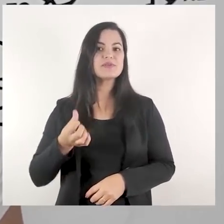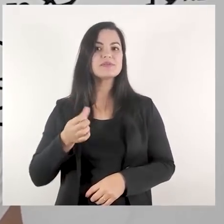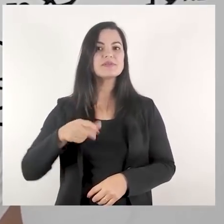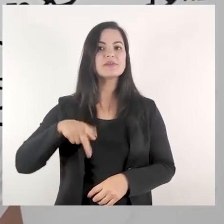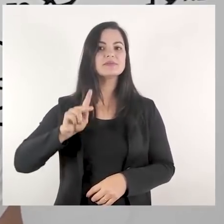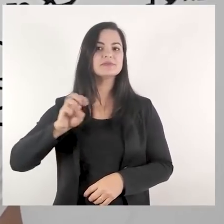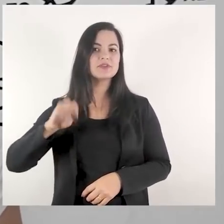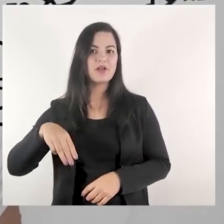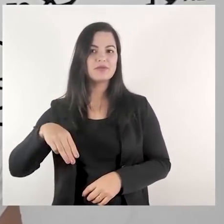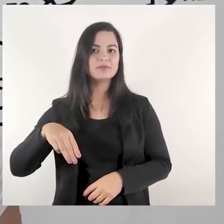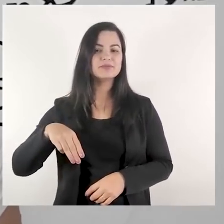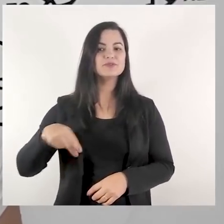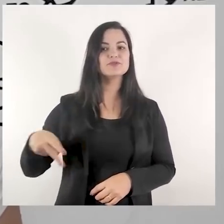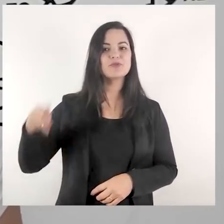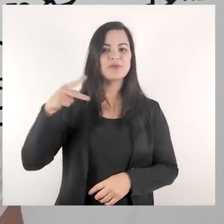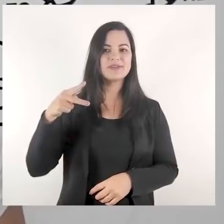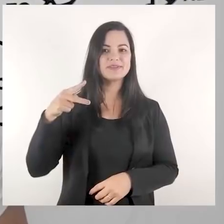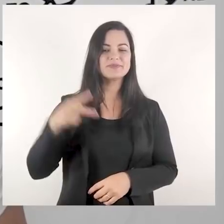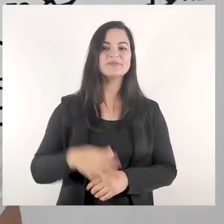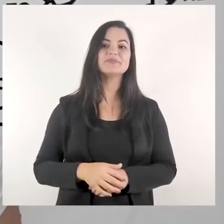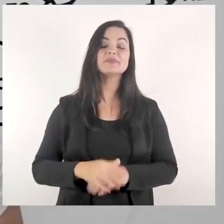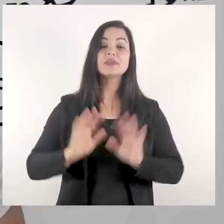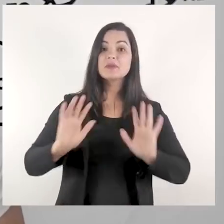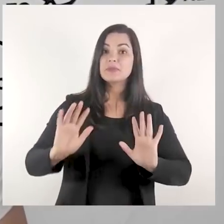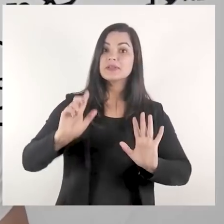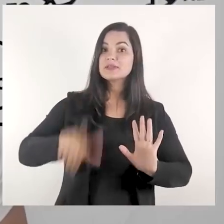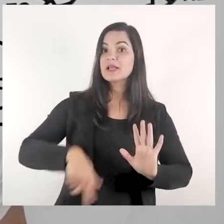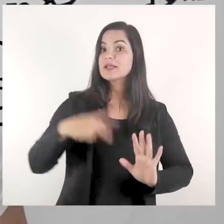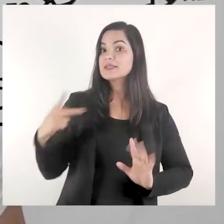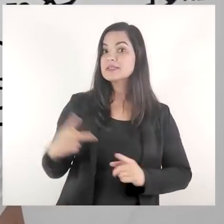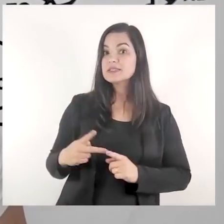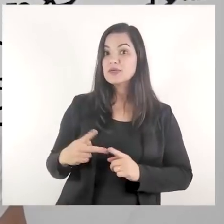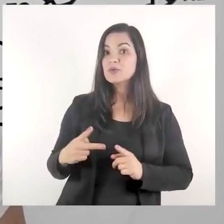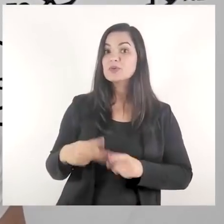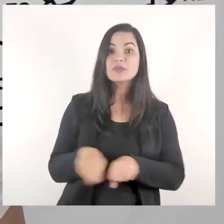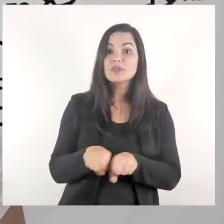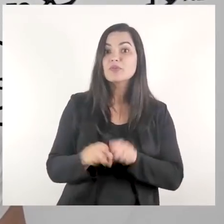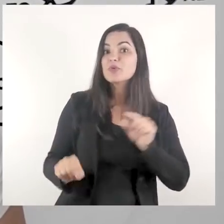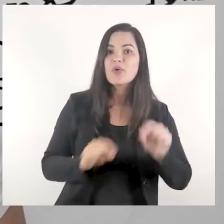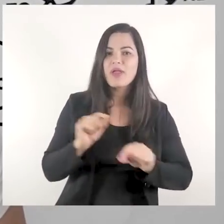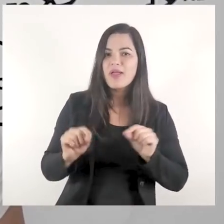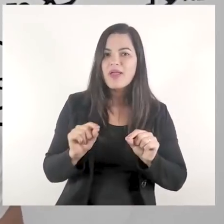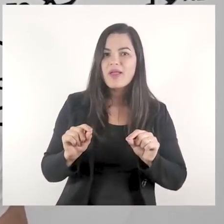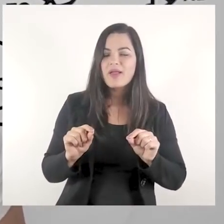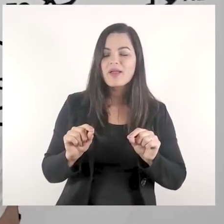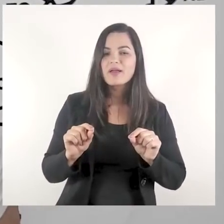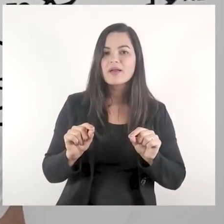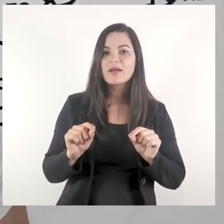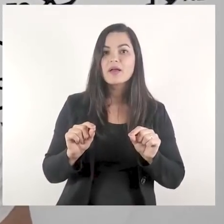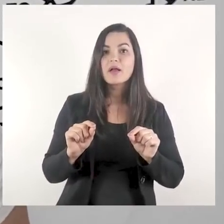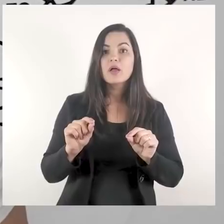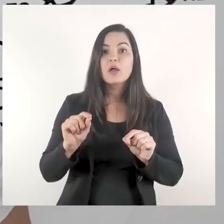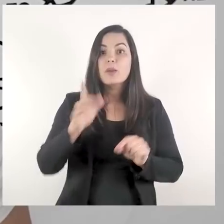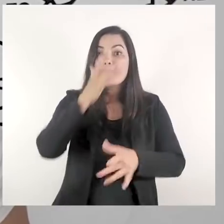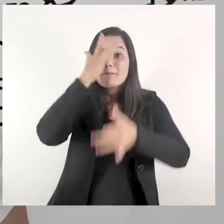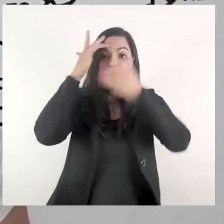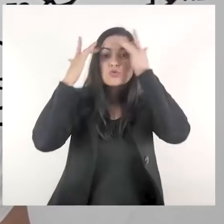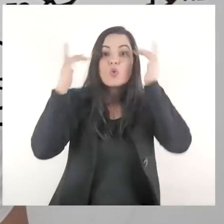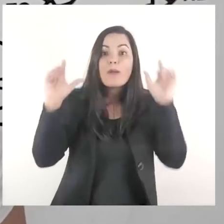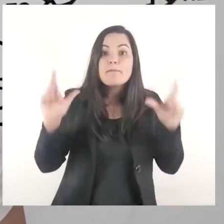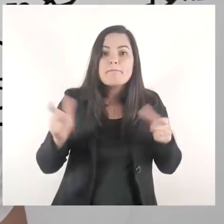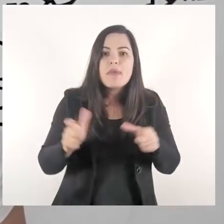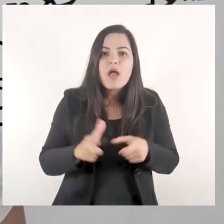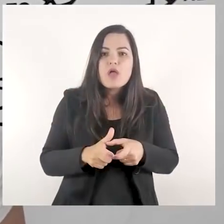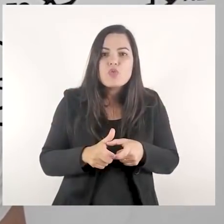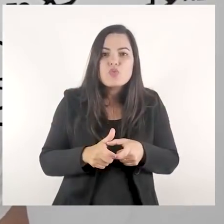1.612.056 quilômetros quadrados. Só que ela é a segunda também, sabe no quê? Menos populosa.